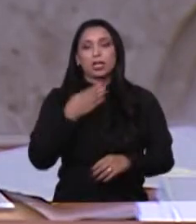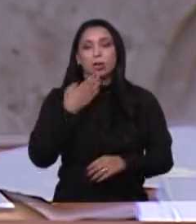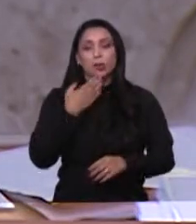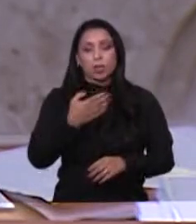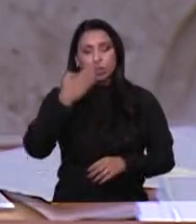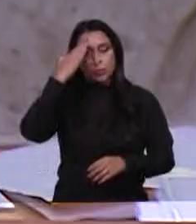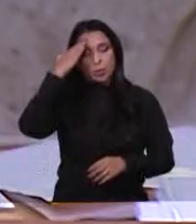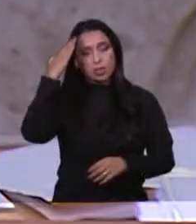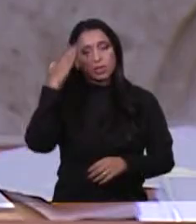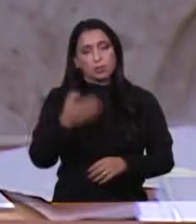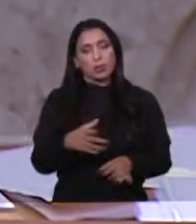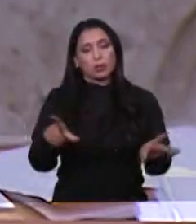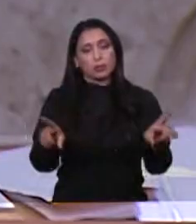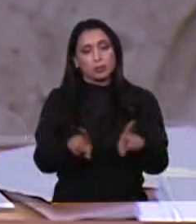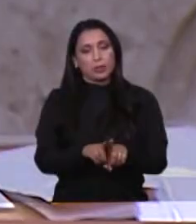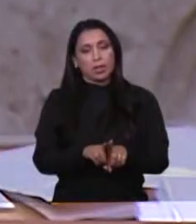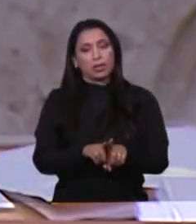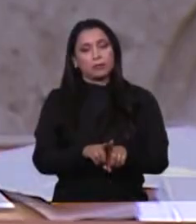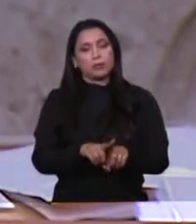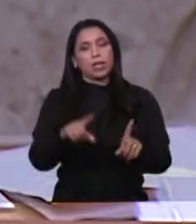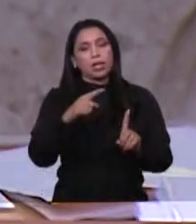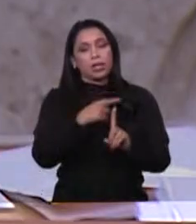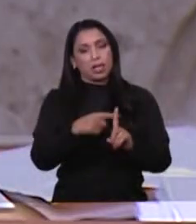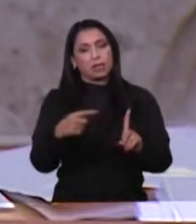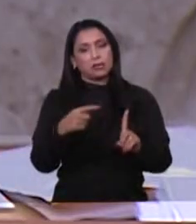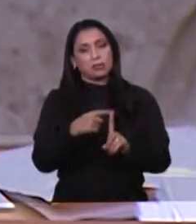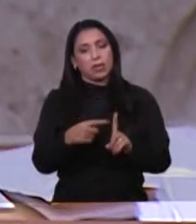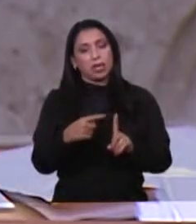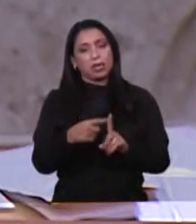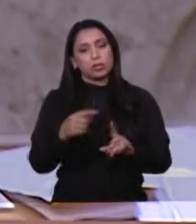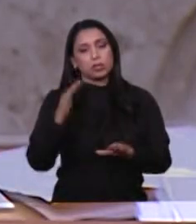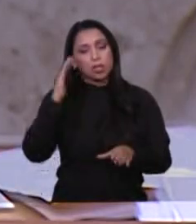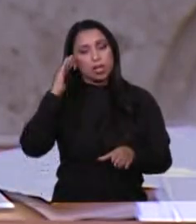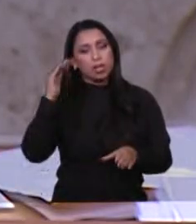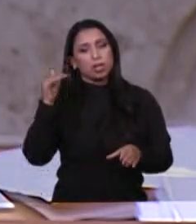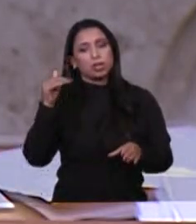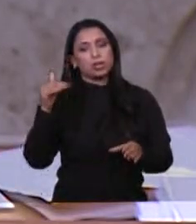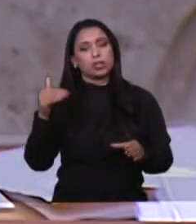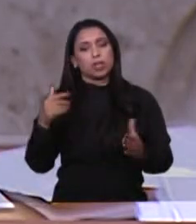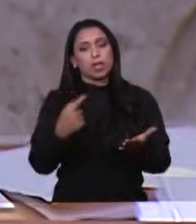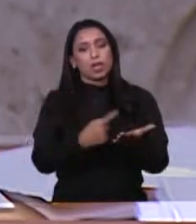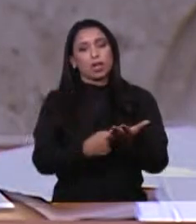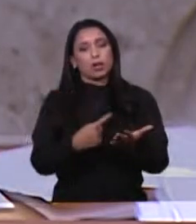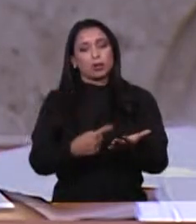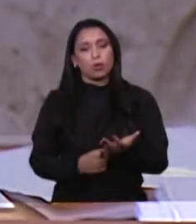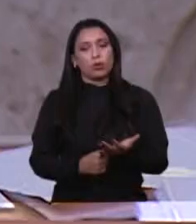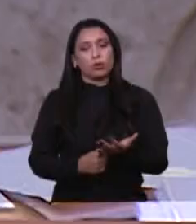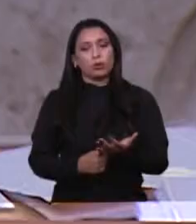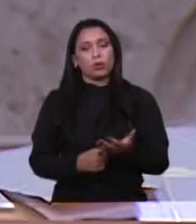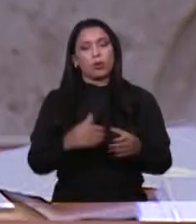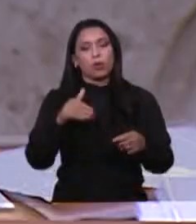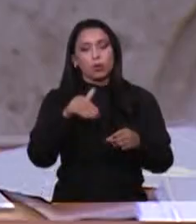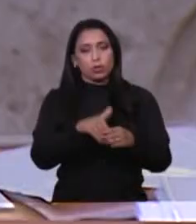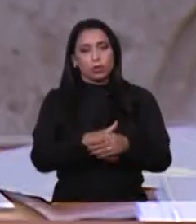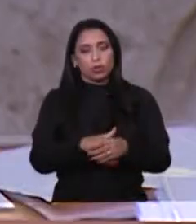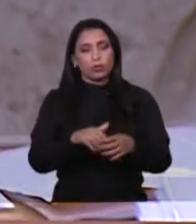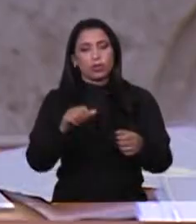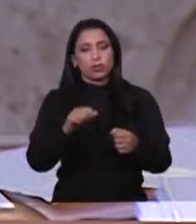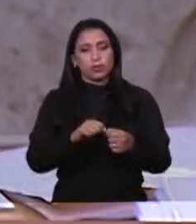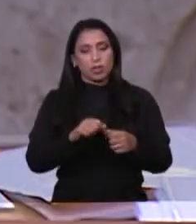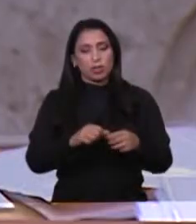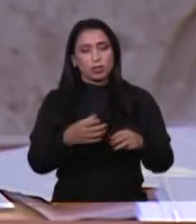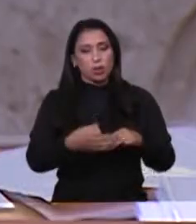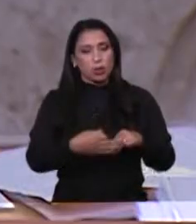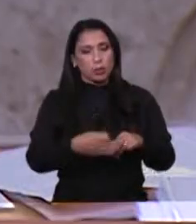também, em parte e de acordo com a extensão dos votos proferidos, o